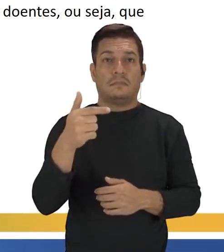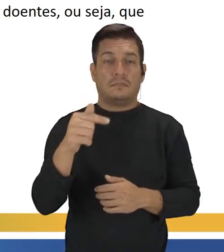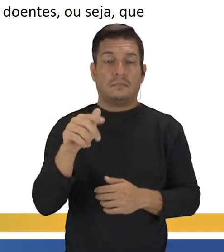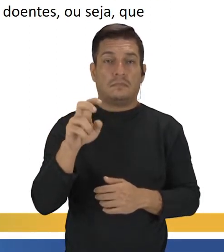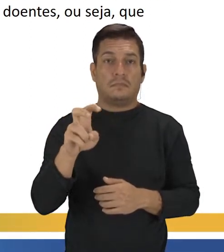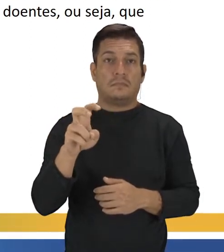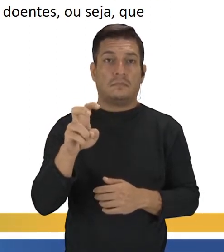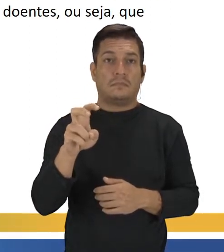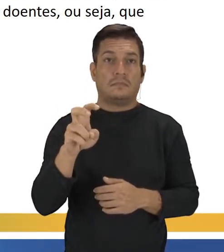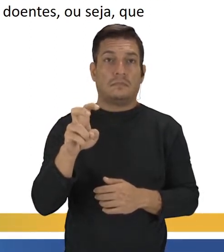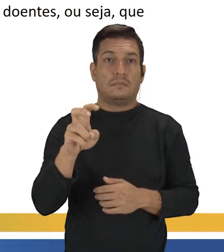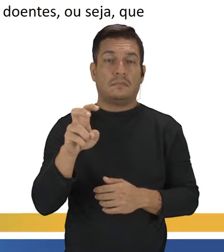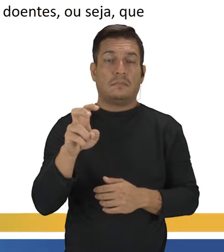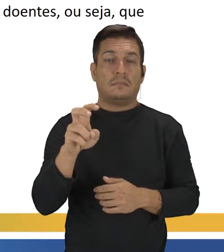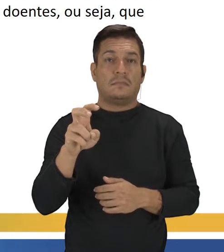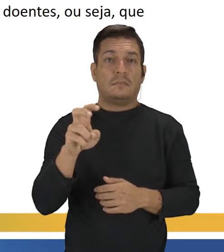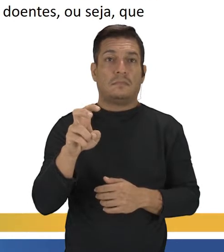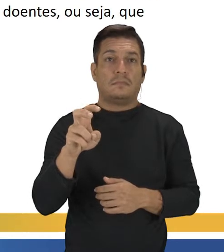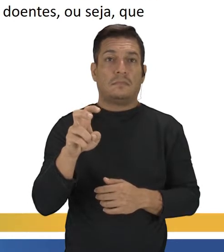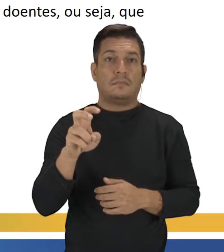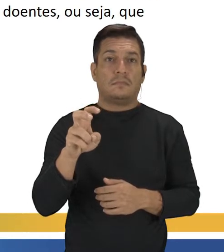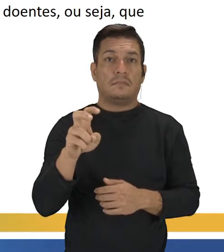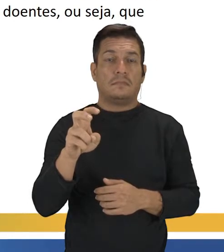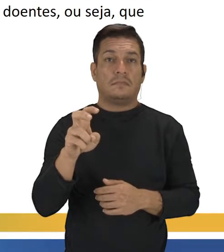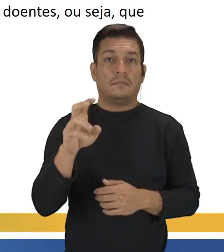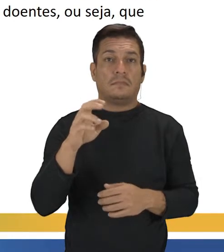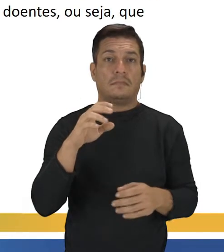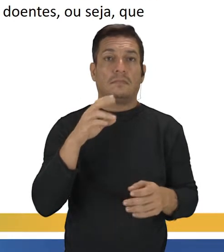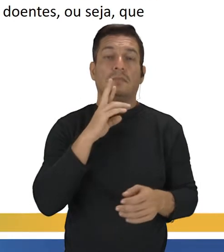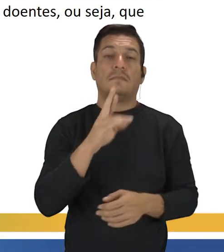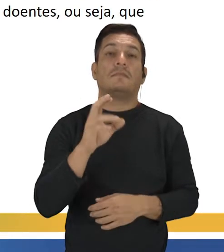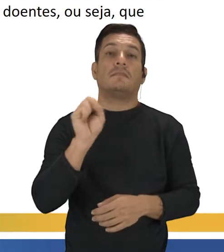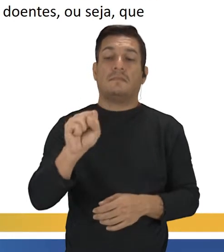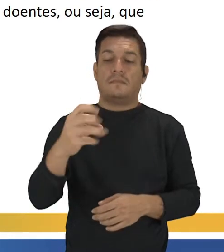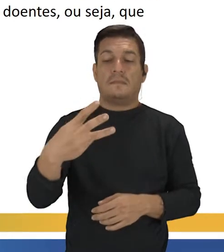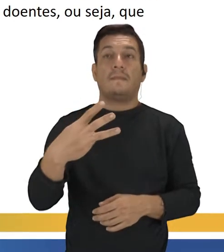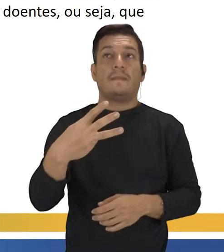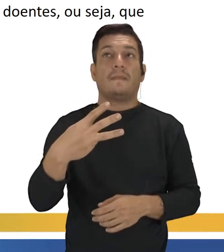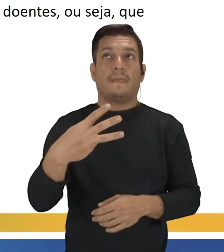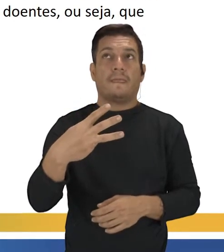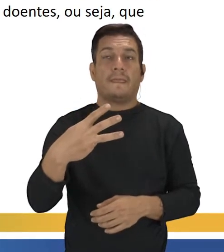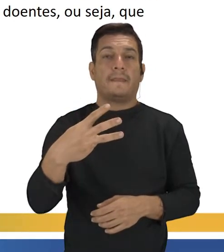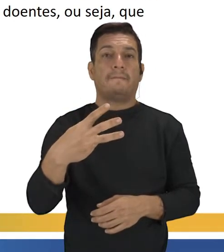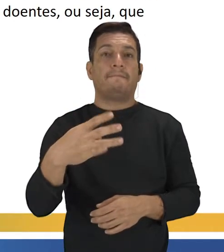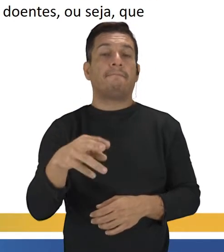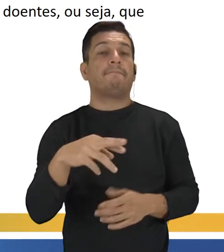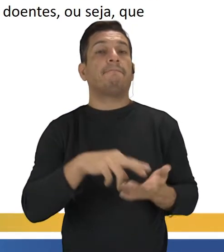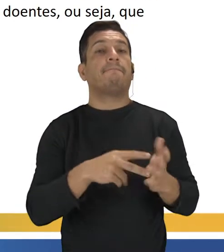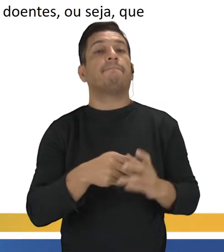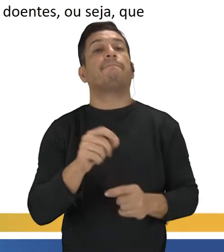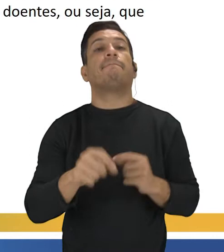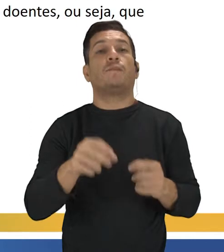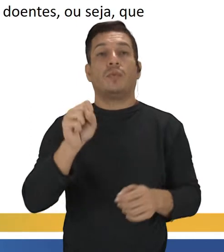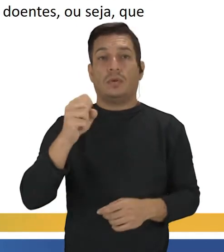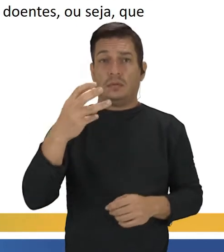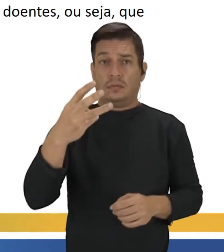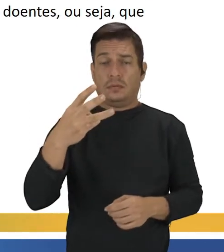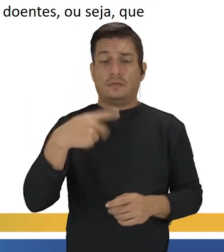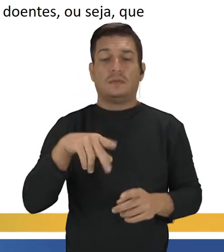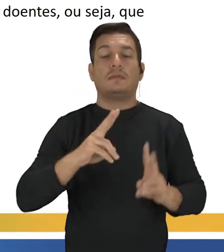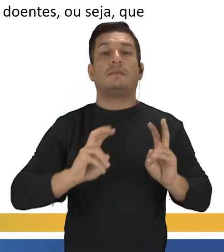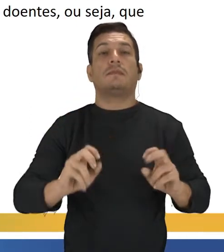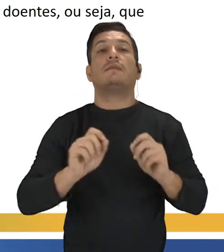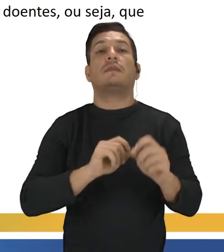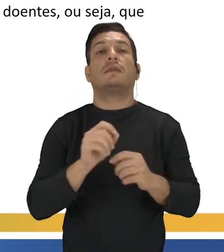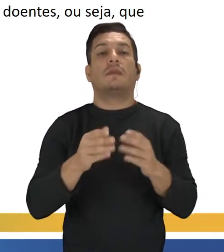que eu tiro quem não sentiu sintomas. Quando eu faço isso, vai dar exatamente 83. Isso quer dizer que 83, percebam bem,